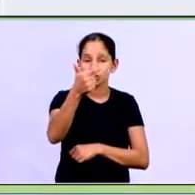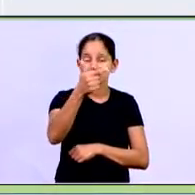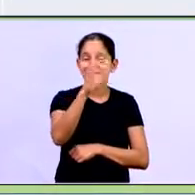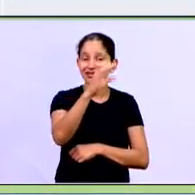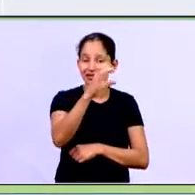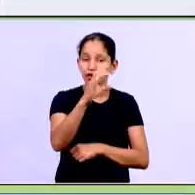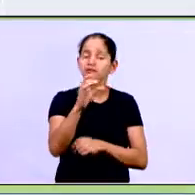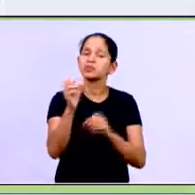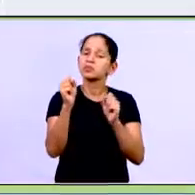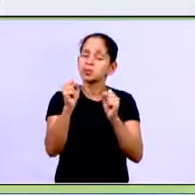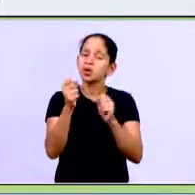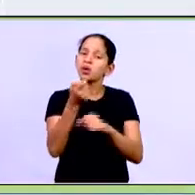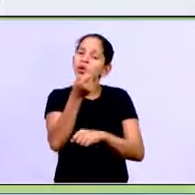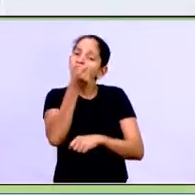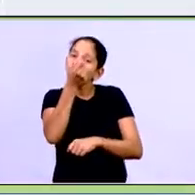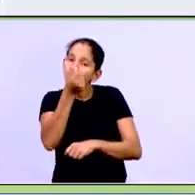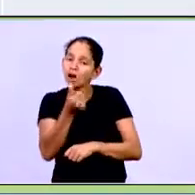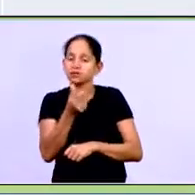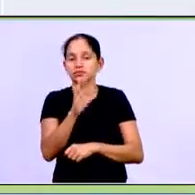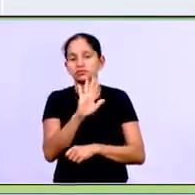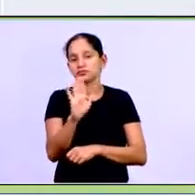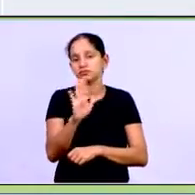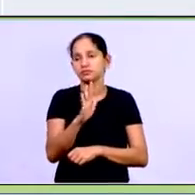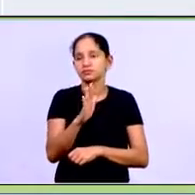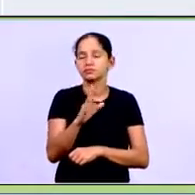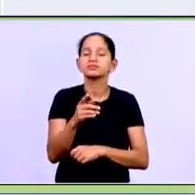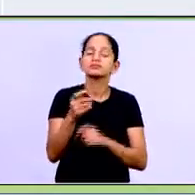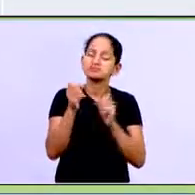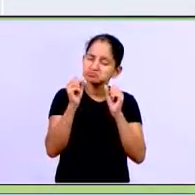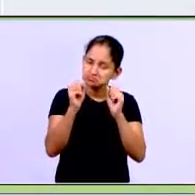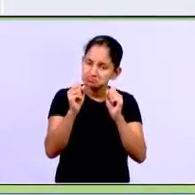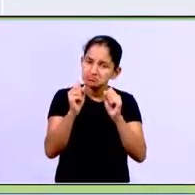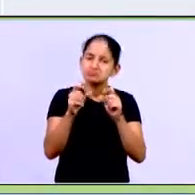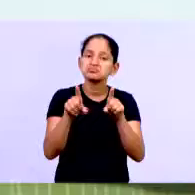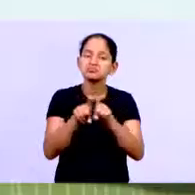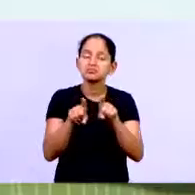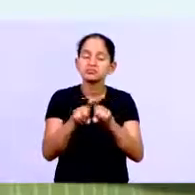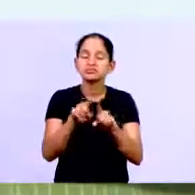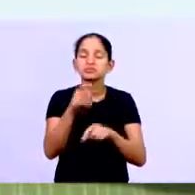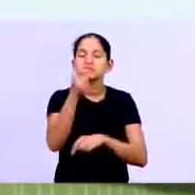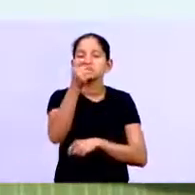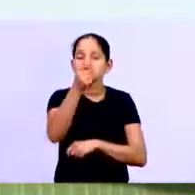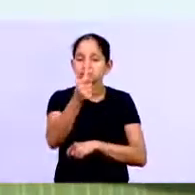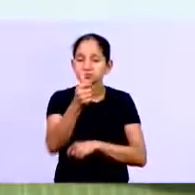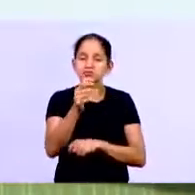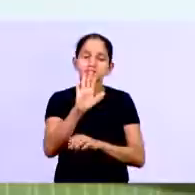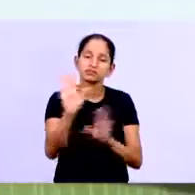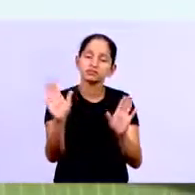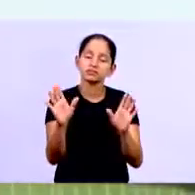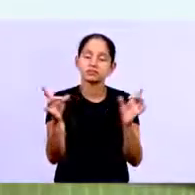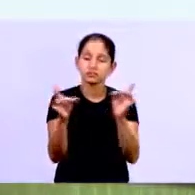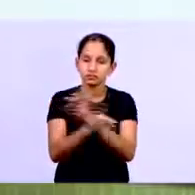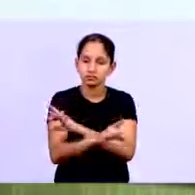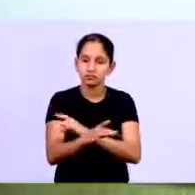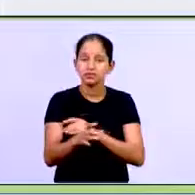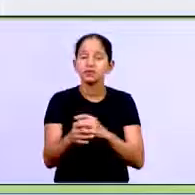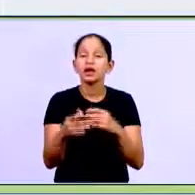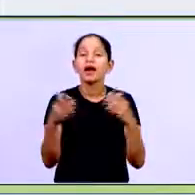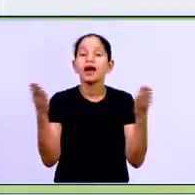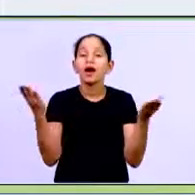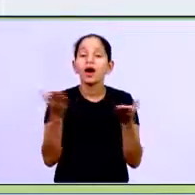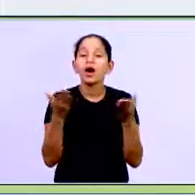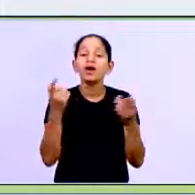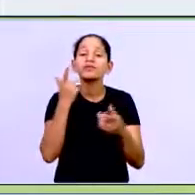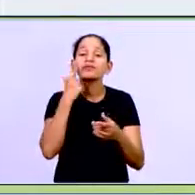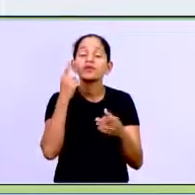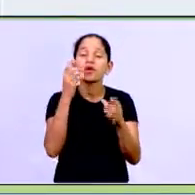R$784,52. A gente pode arredondar aqui 53, 52,9. Então, 53 para arredondar, ok? E aí eu vou